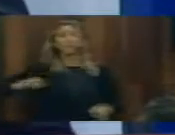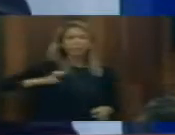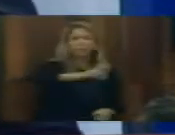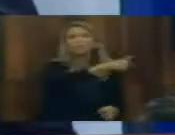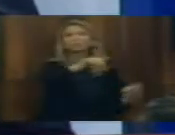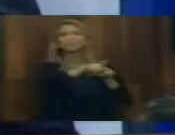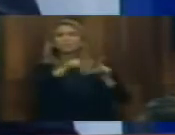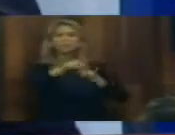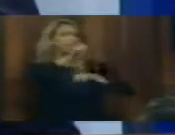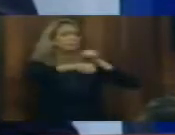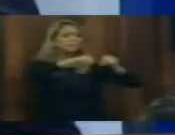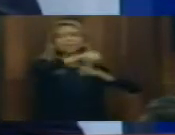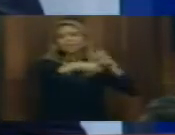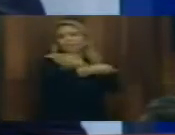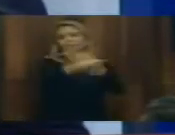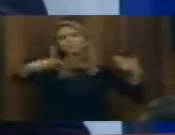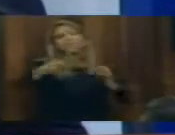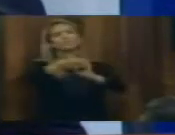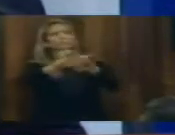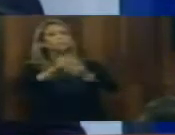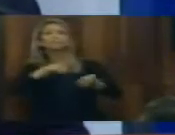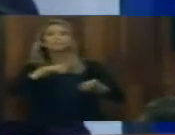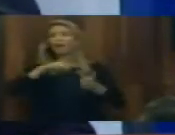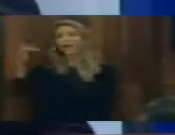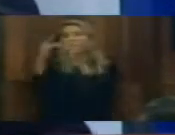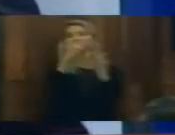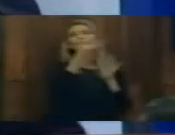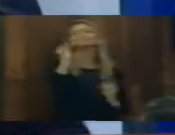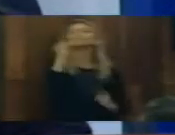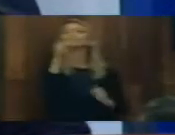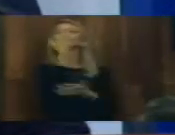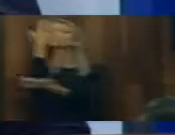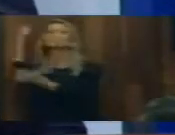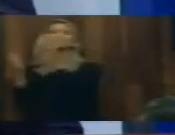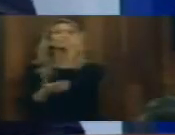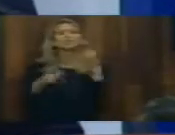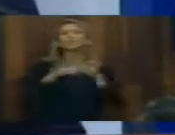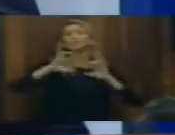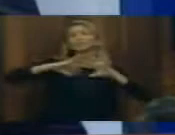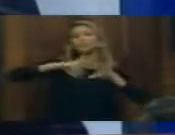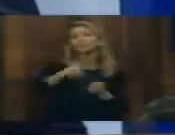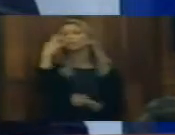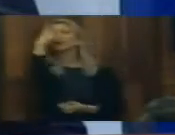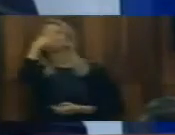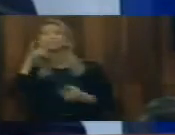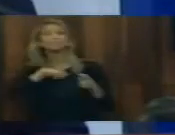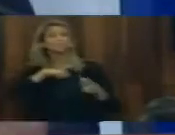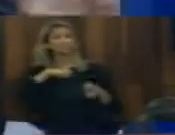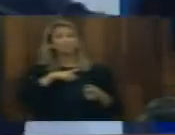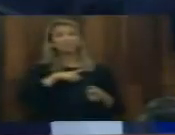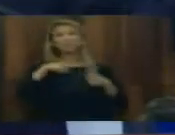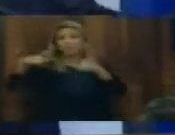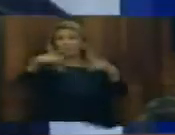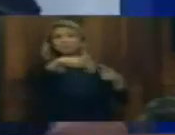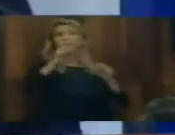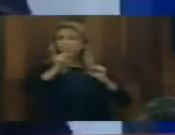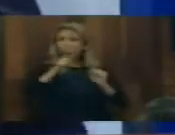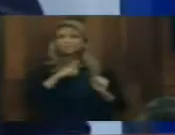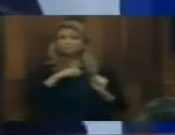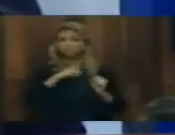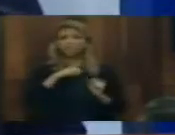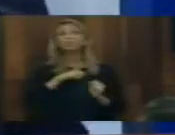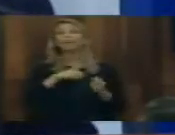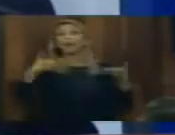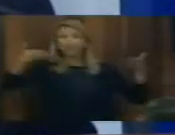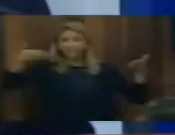N esportes com contato com a natureza, a gente já tem tudo perfeito. Tem local que tem que gastar milhões para fazer um estádio. Não, a gente tem aqui um mar maravilhoso,